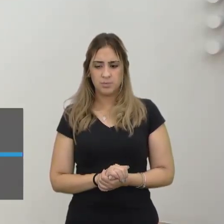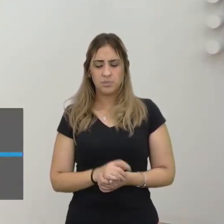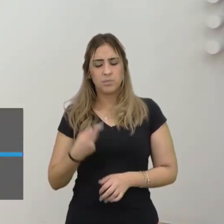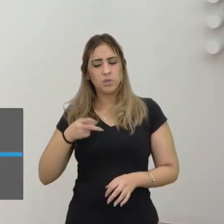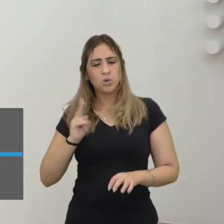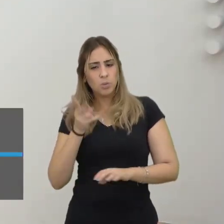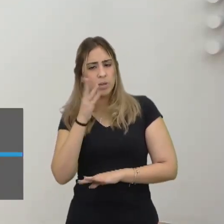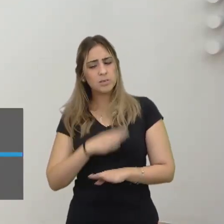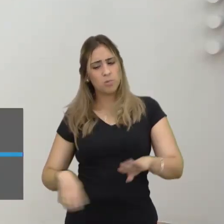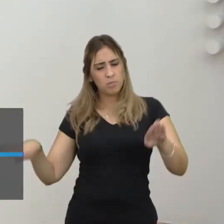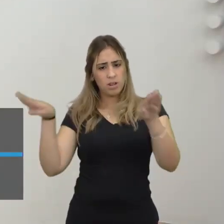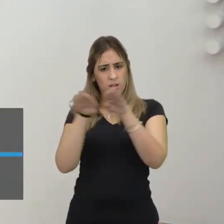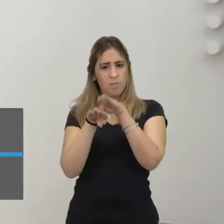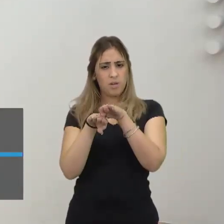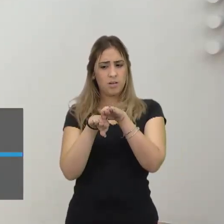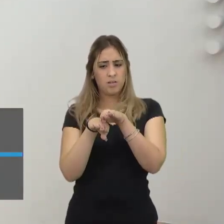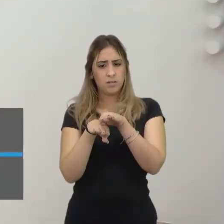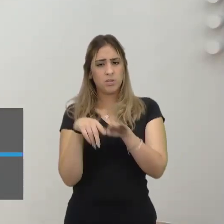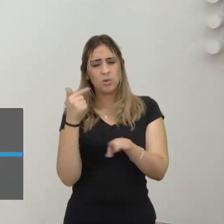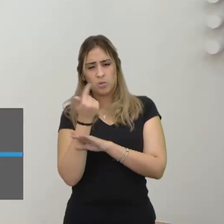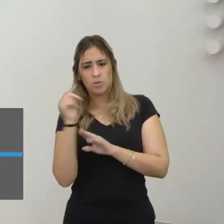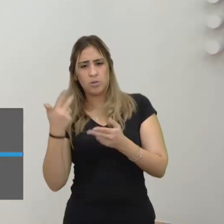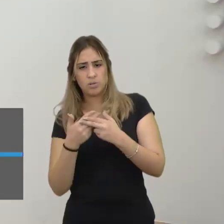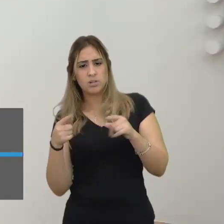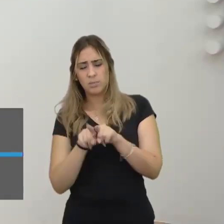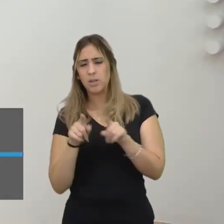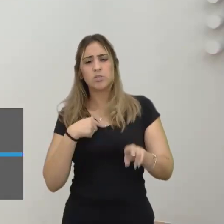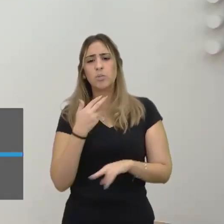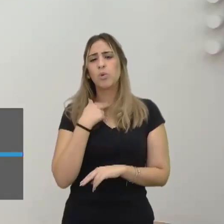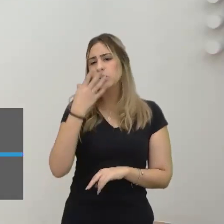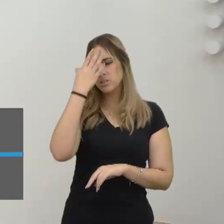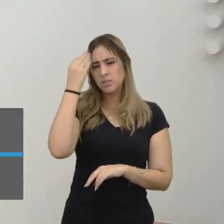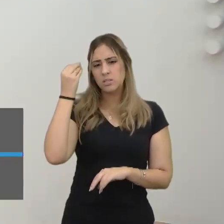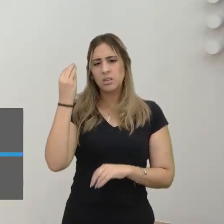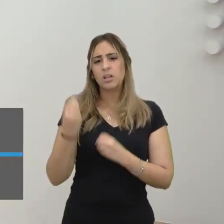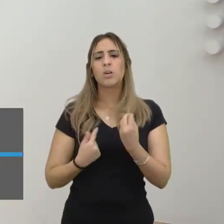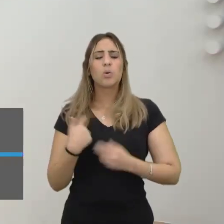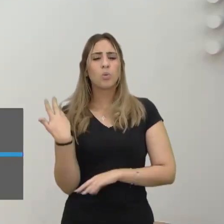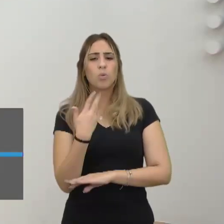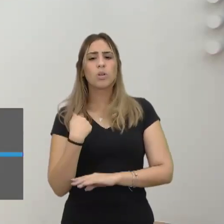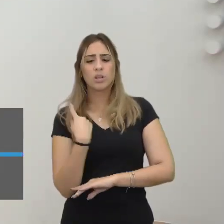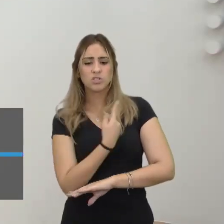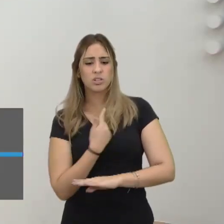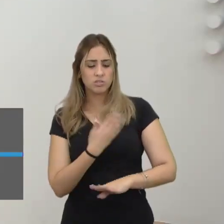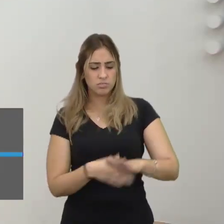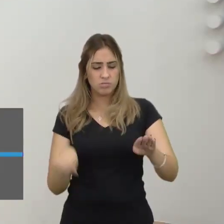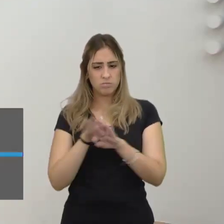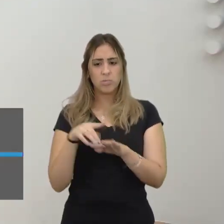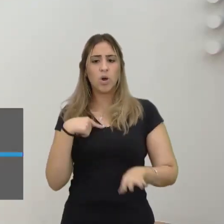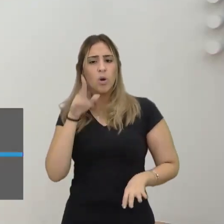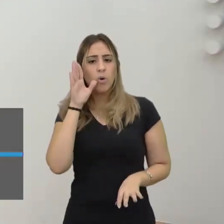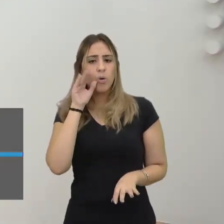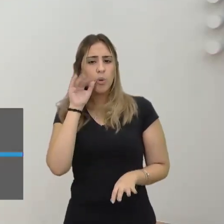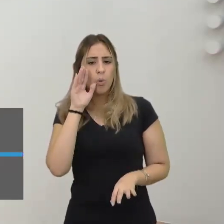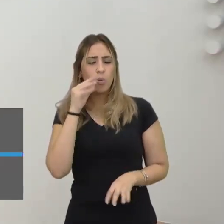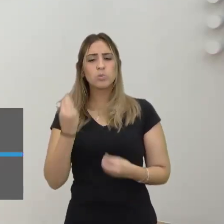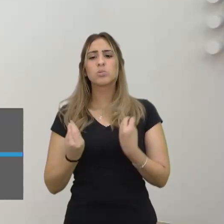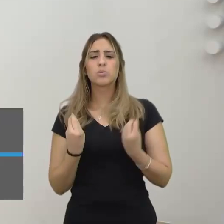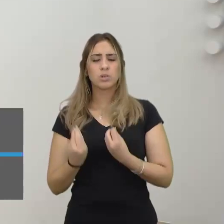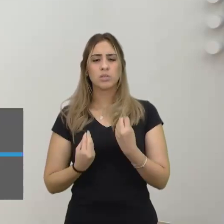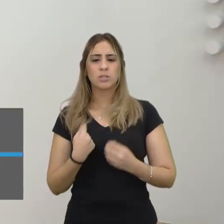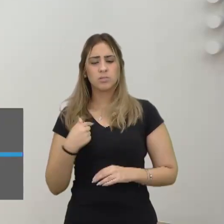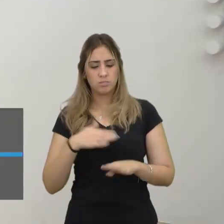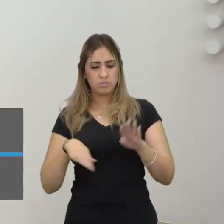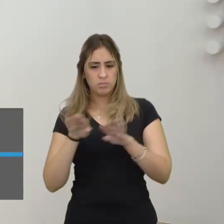no mesmo patamar. Sim. Outra coisa também que a gente não pode esquecer, que quando a gente segrega, olha que curioso, Anderson, eu segrego,